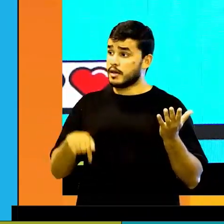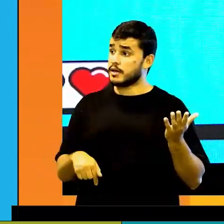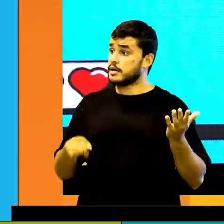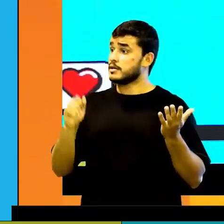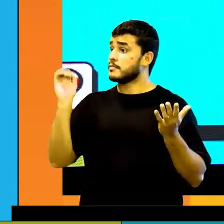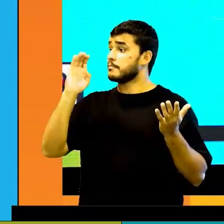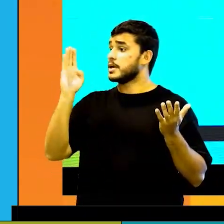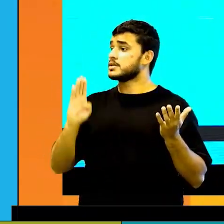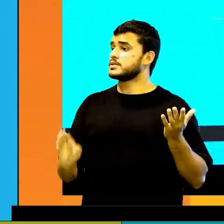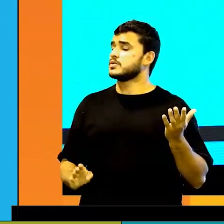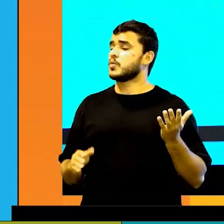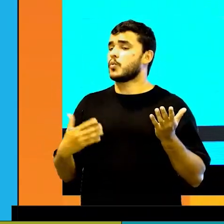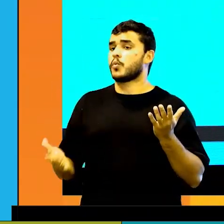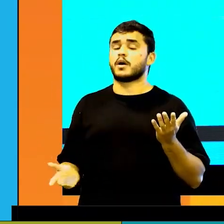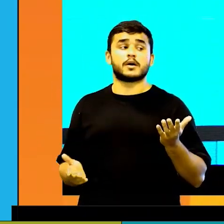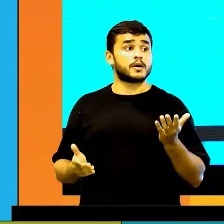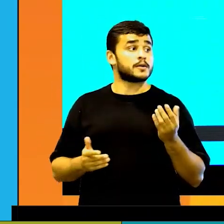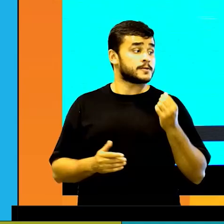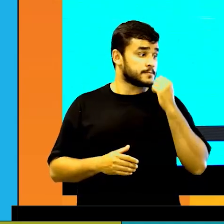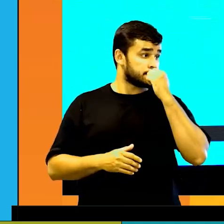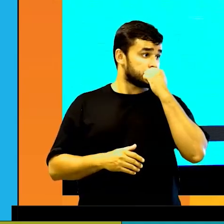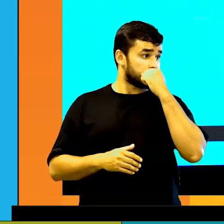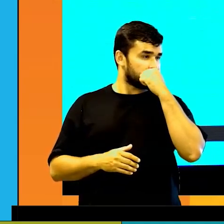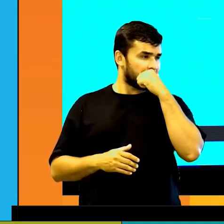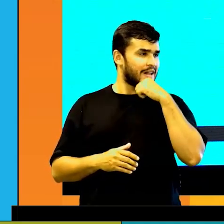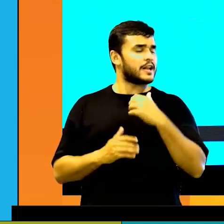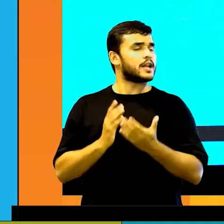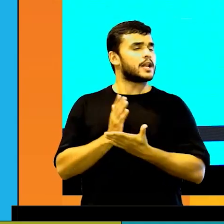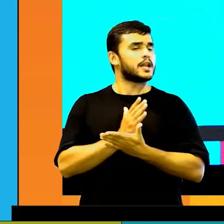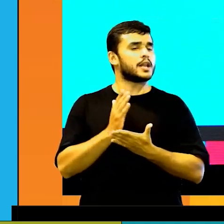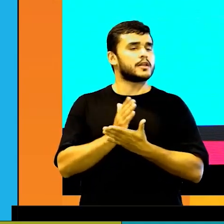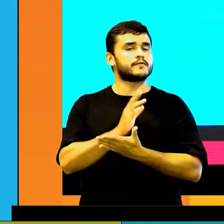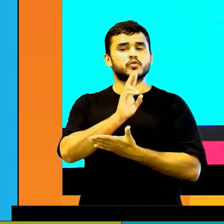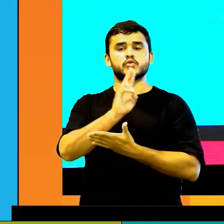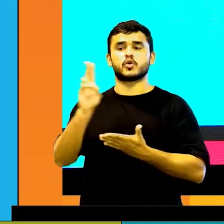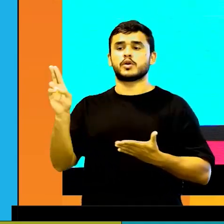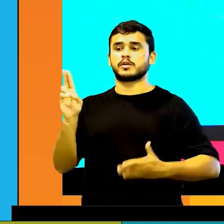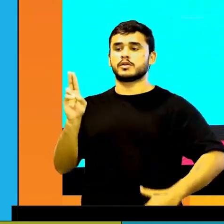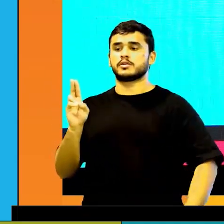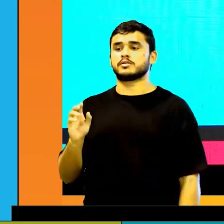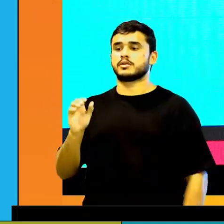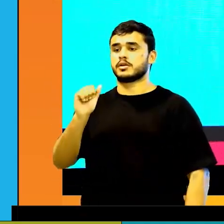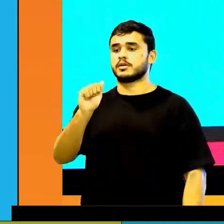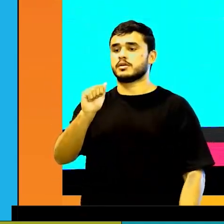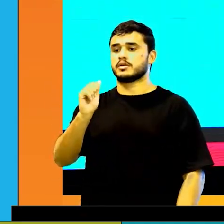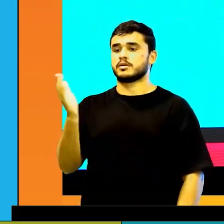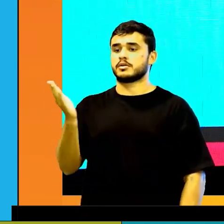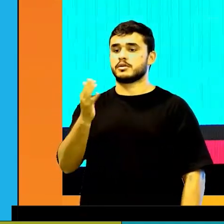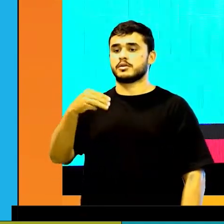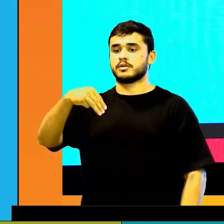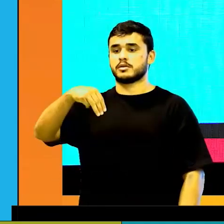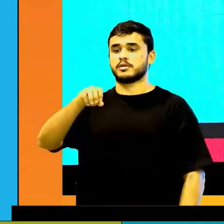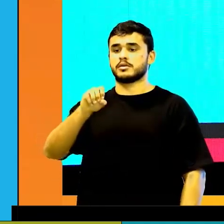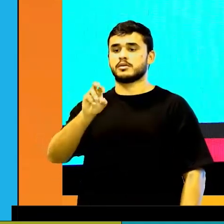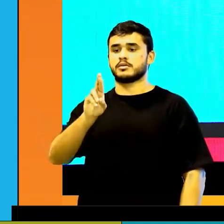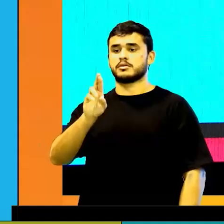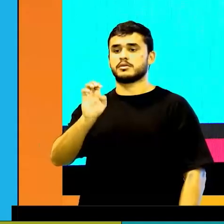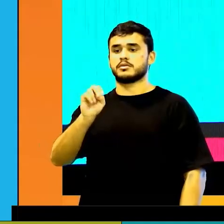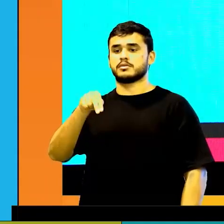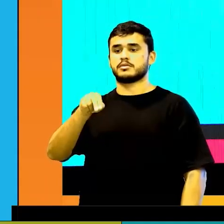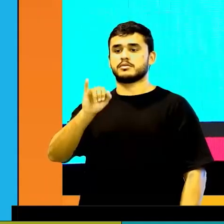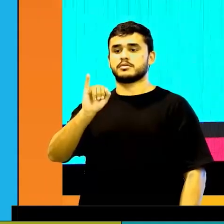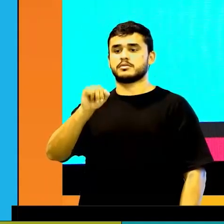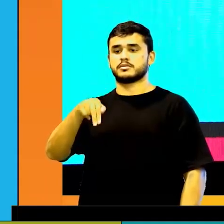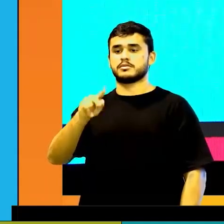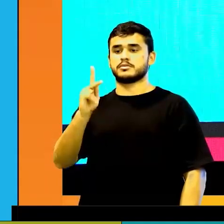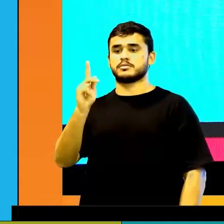sociedade brasileira? Primeiro romance: A Moreninha, de Joaquim Manuel